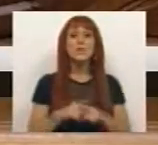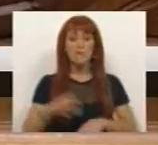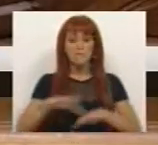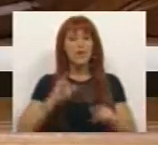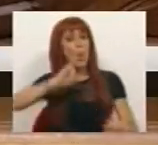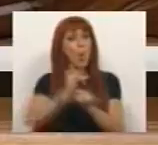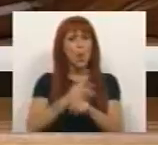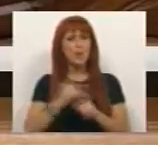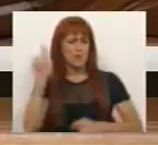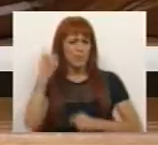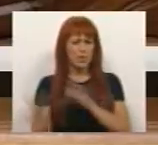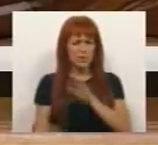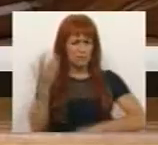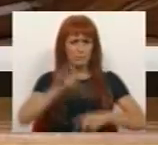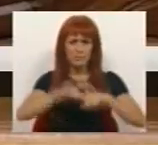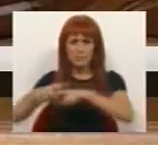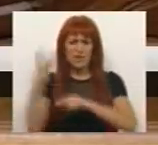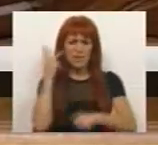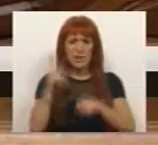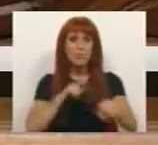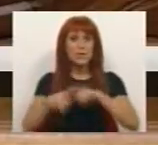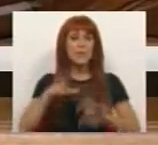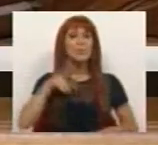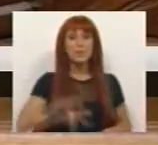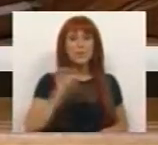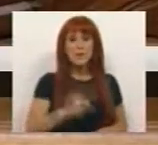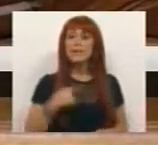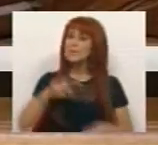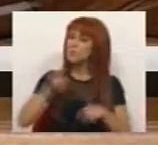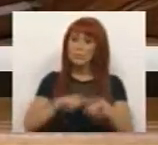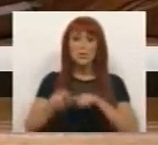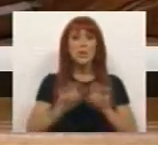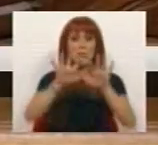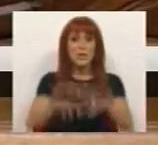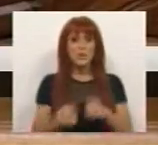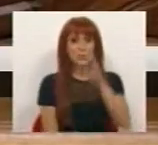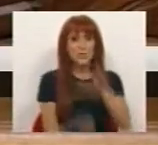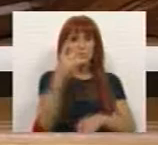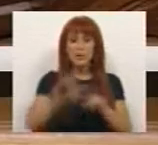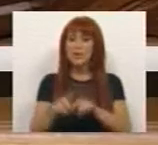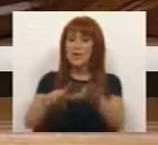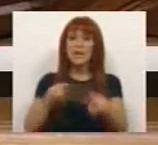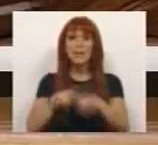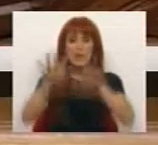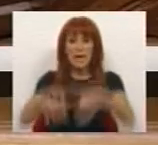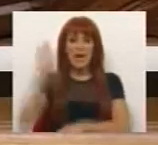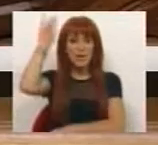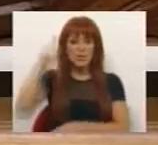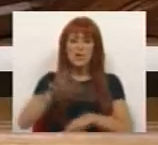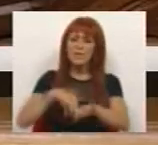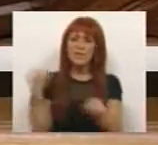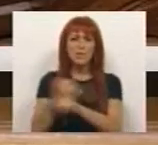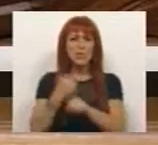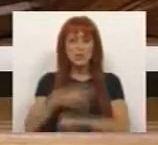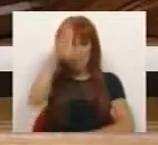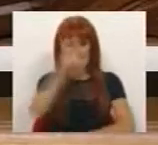exerceu outros relevantes cargos na vida política nacional. Foi deputado à Assembleia Constituinte e deputado à Assembleia da República. Exerceu as